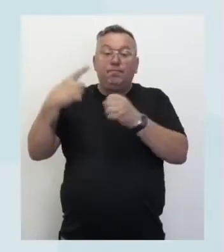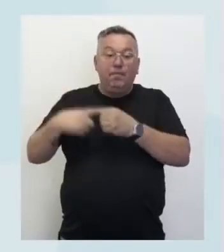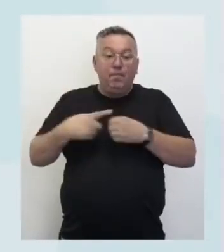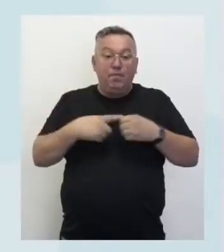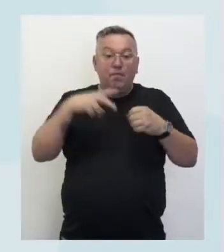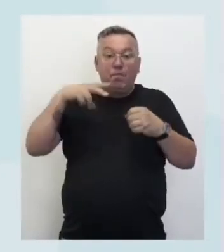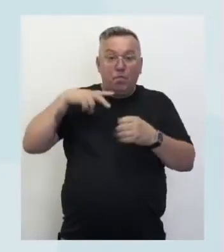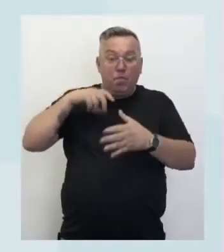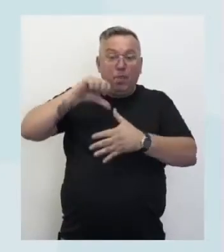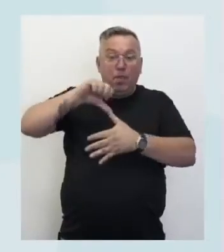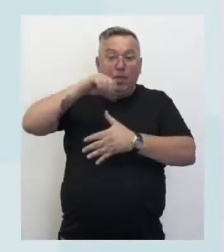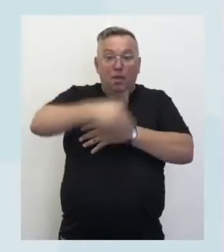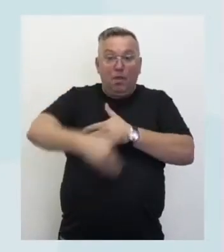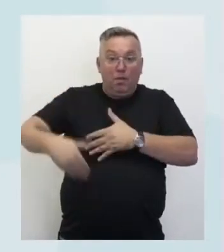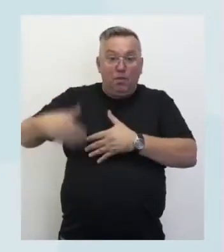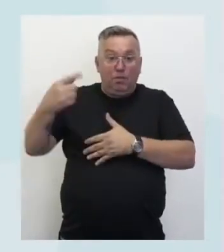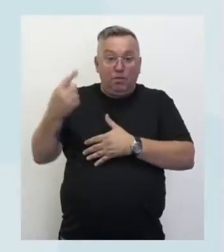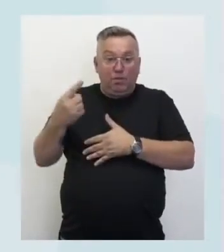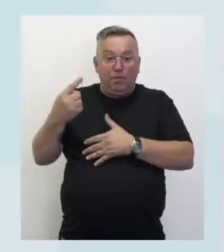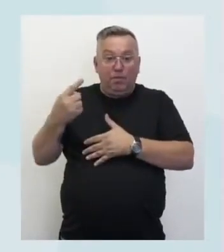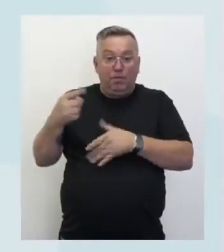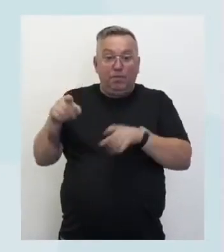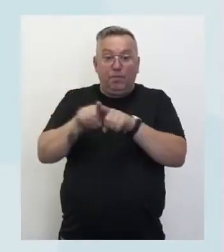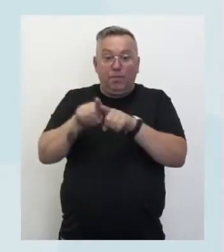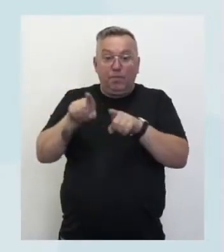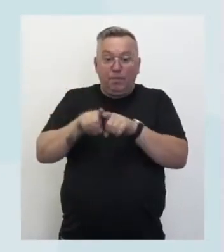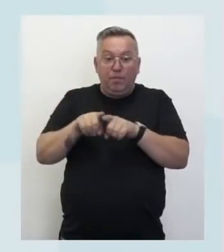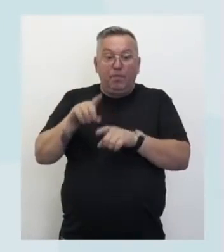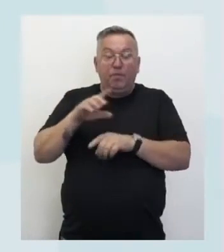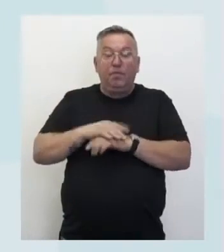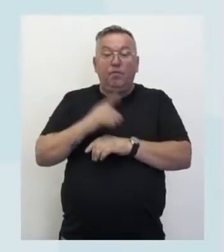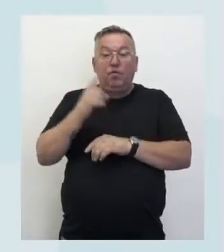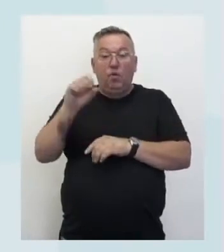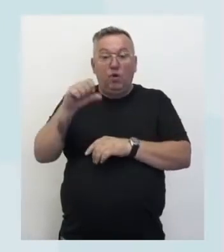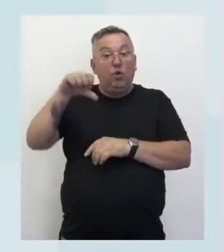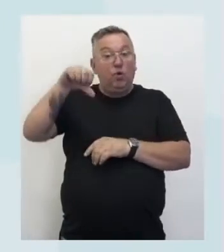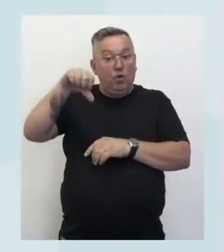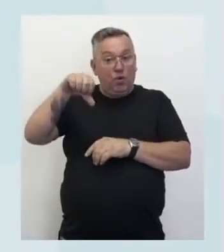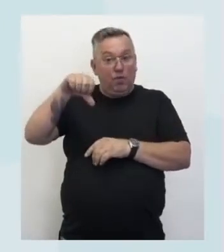cidades latino-americanas, parte 1, e a aula do dia